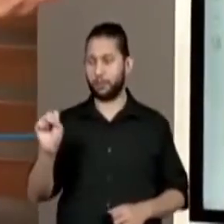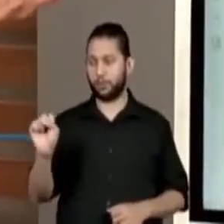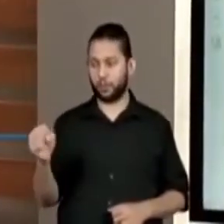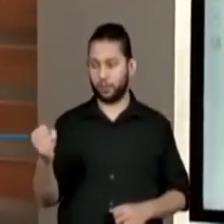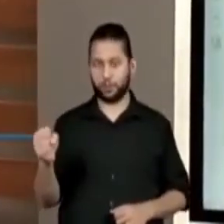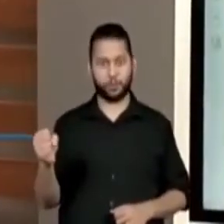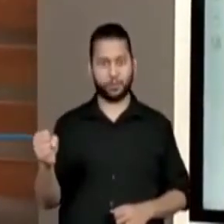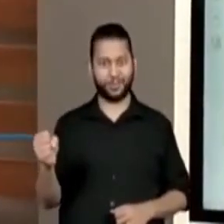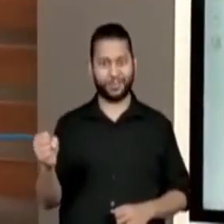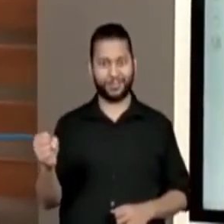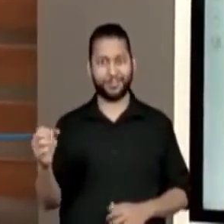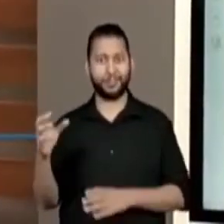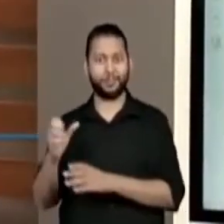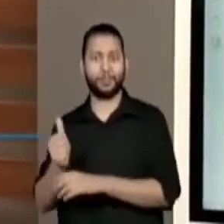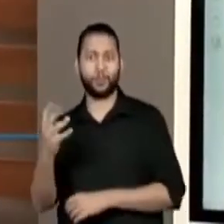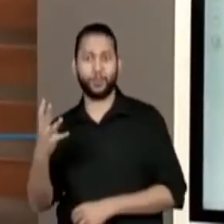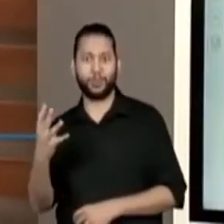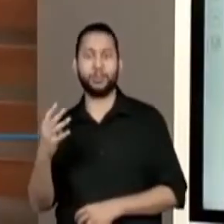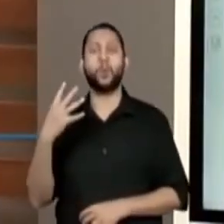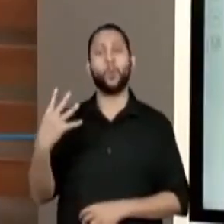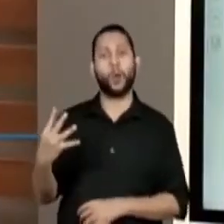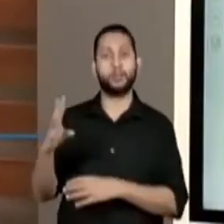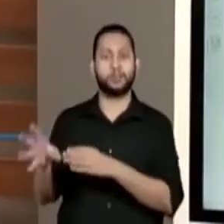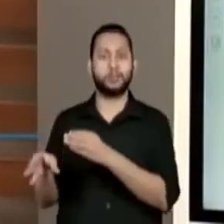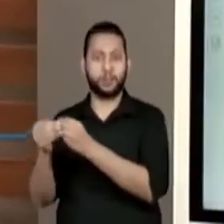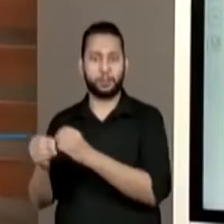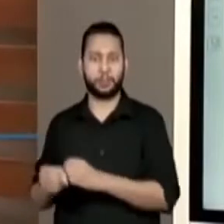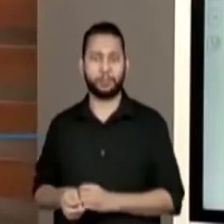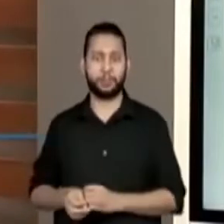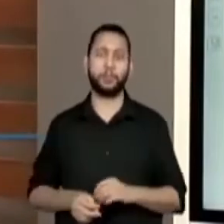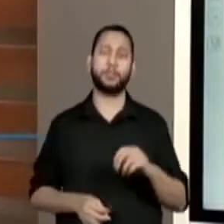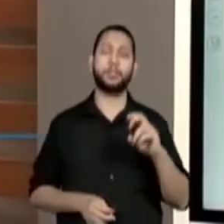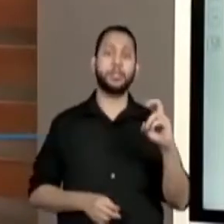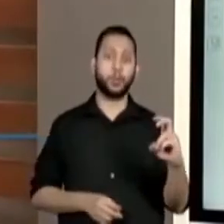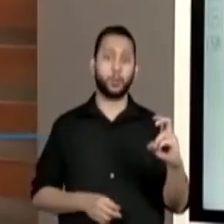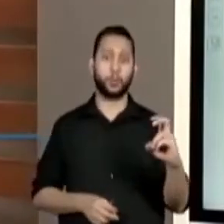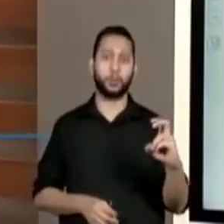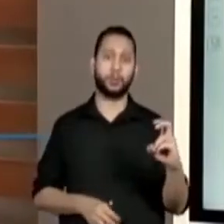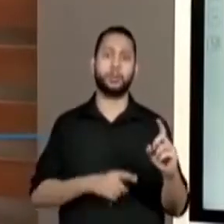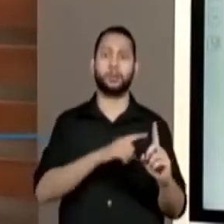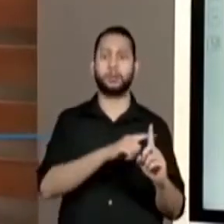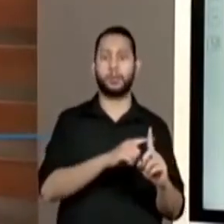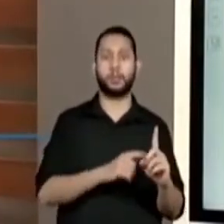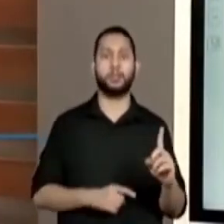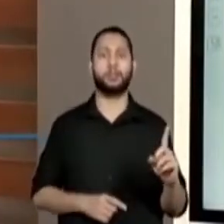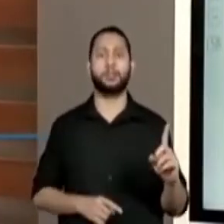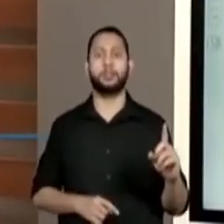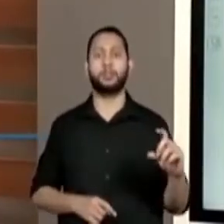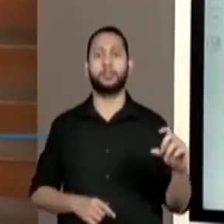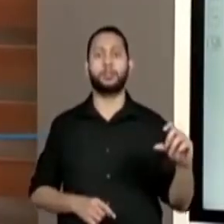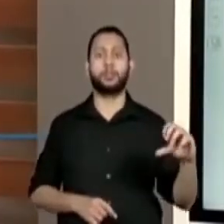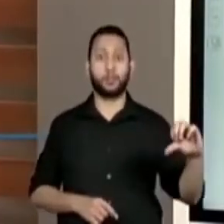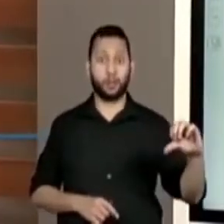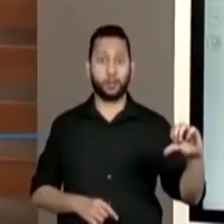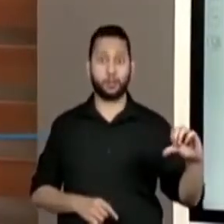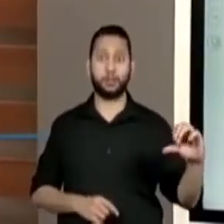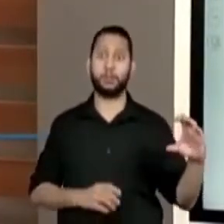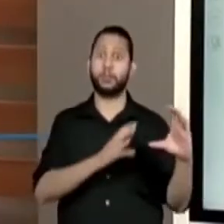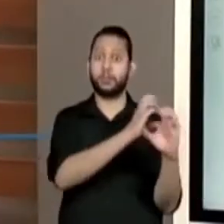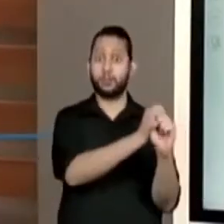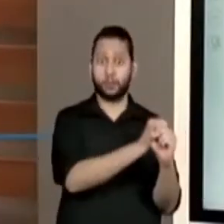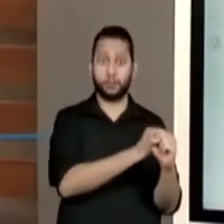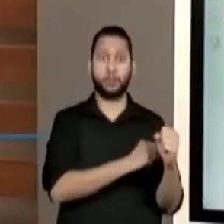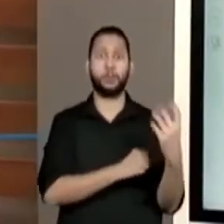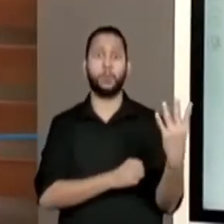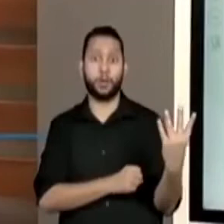encontramos não só na adição e subtração nós a encontramos principalmente na multiplicação e na divisão na